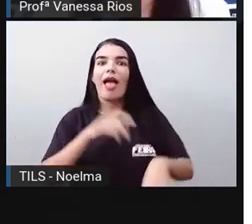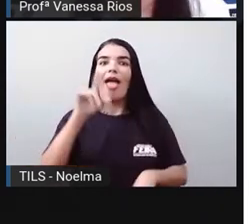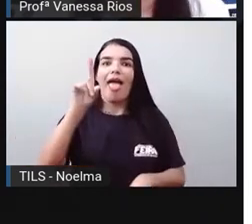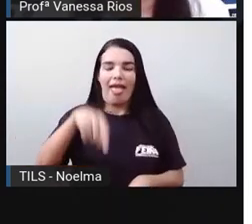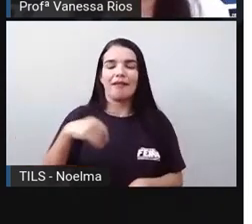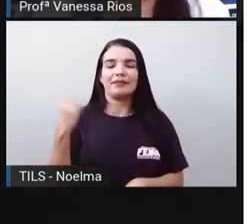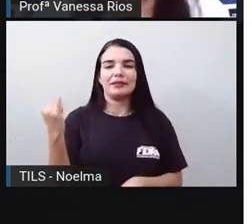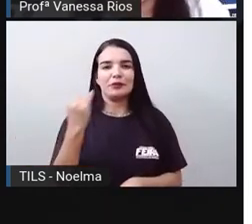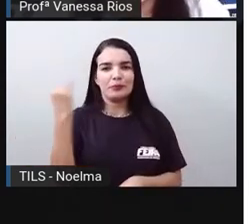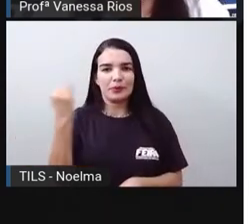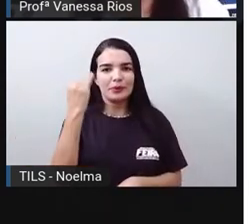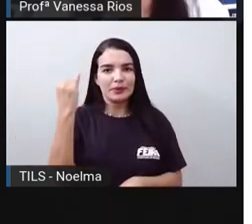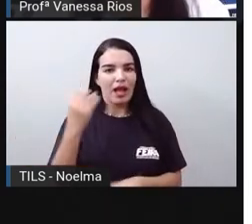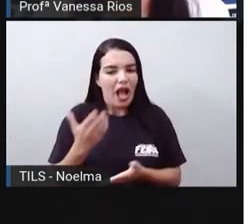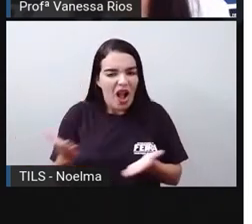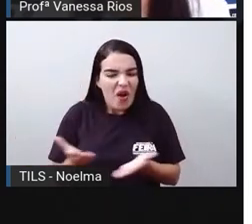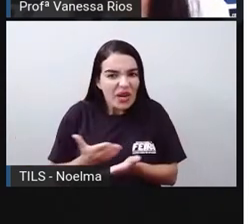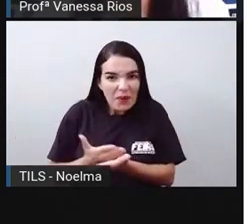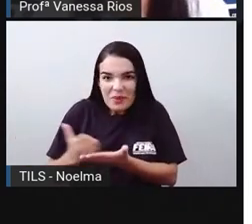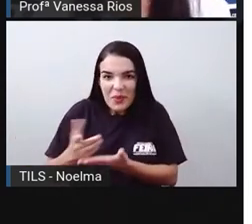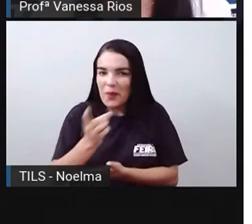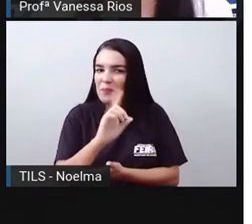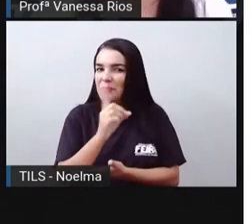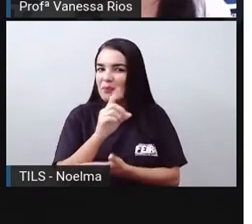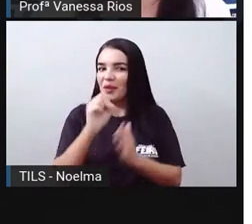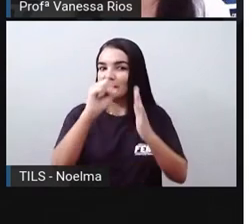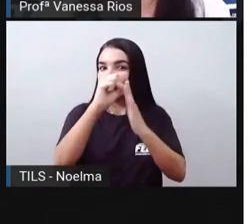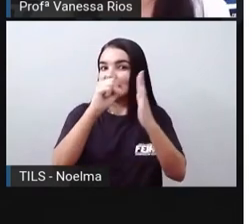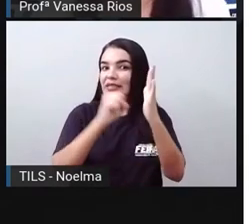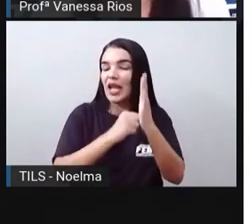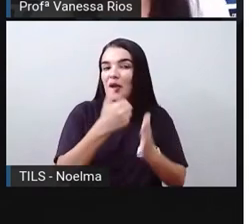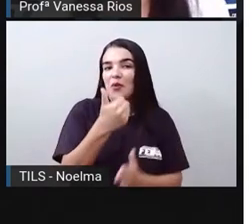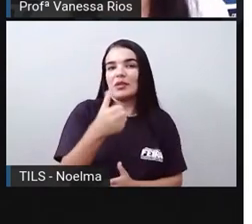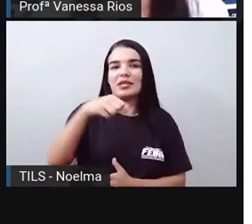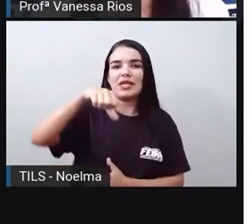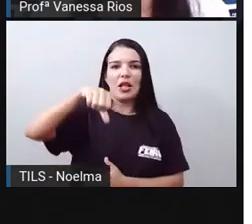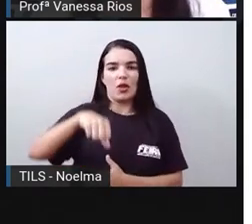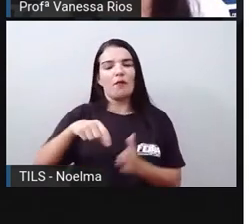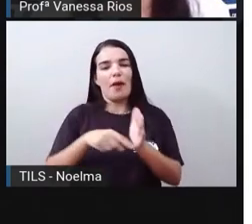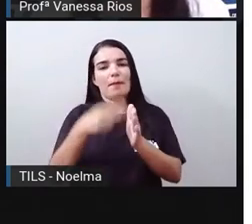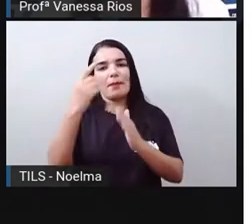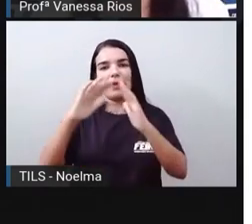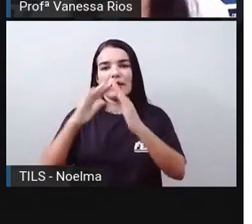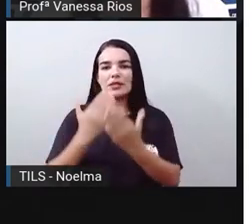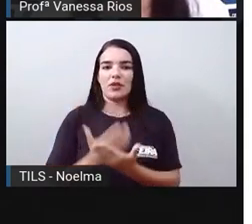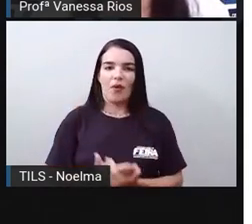não é recente, né? É algo que já existe aí há muitos anos.